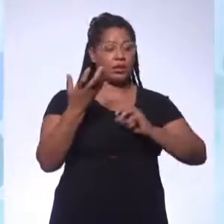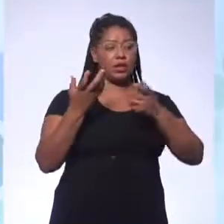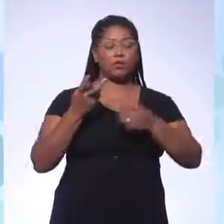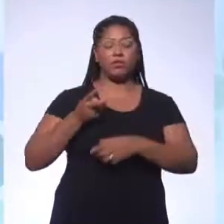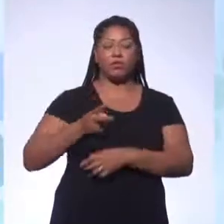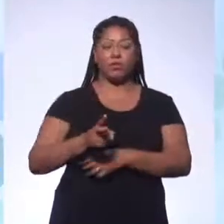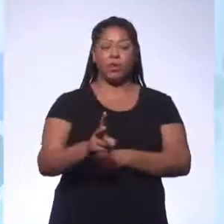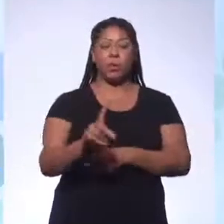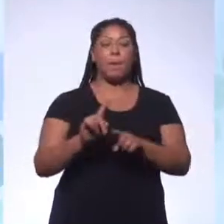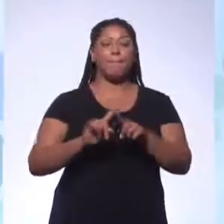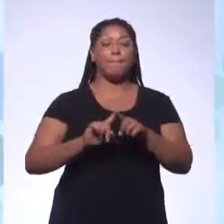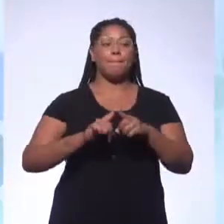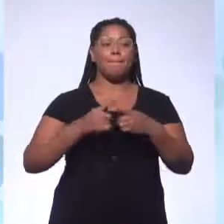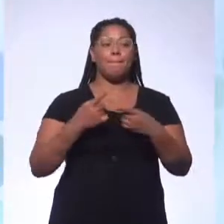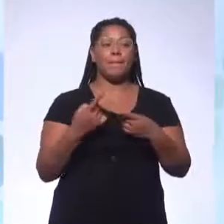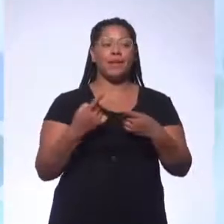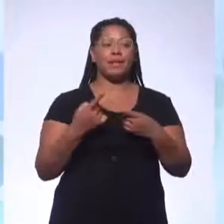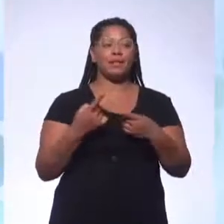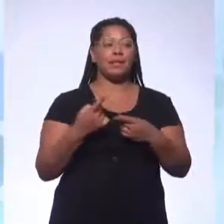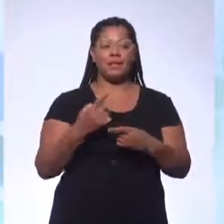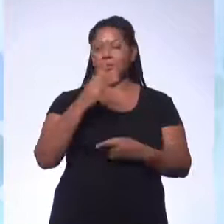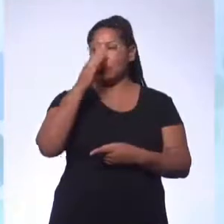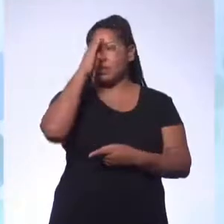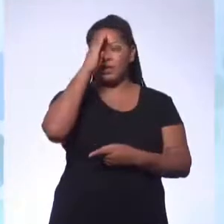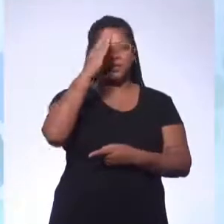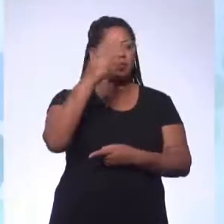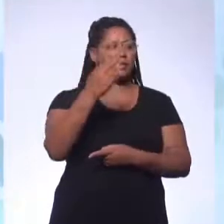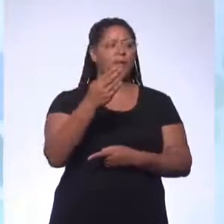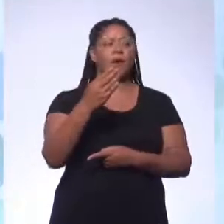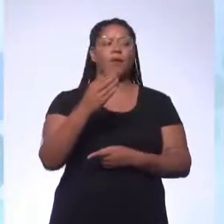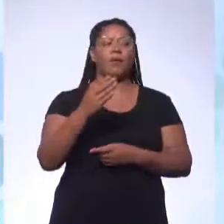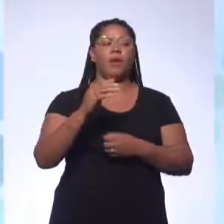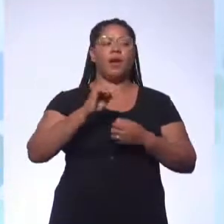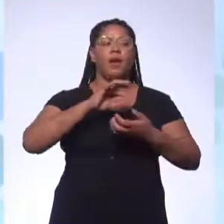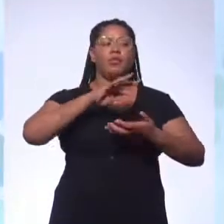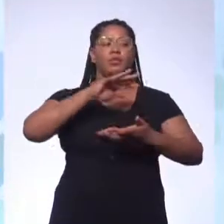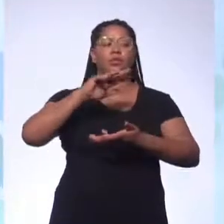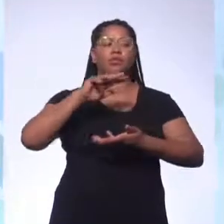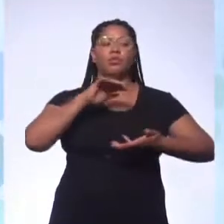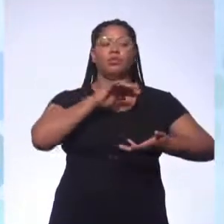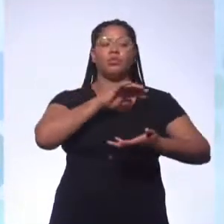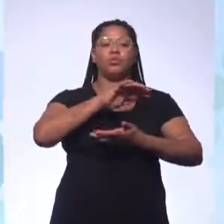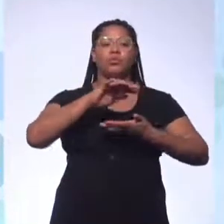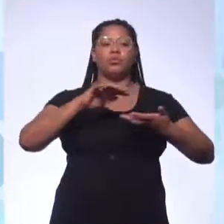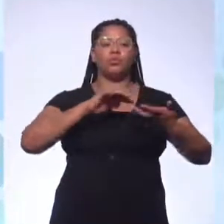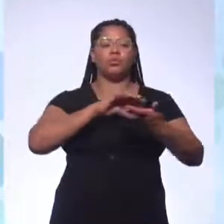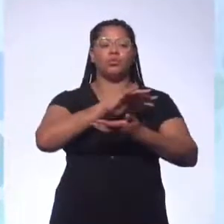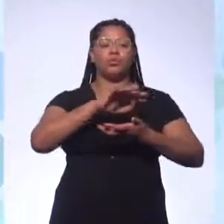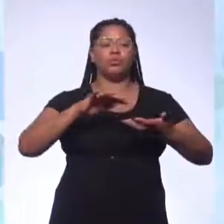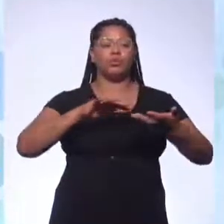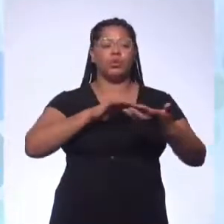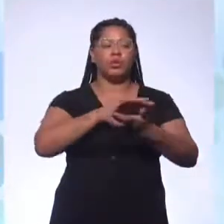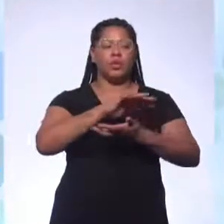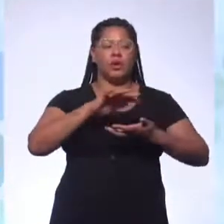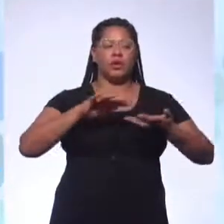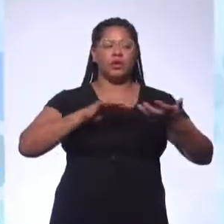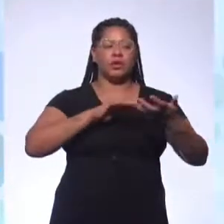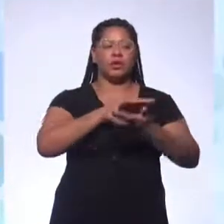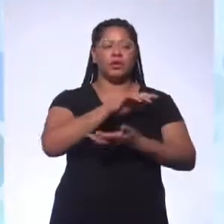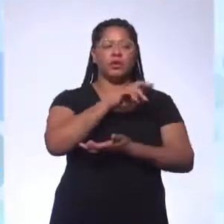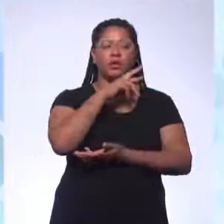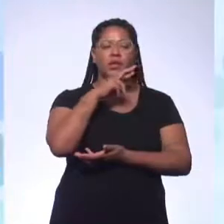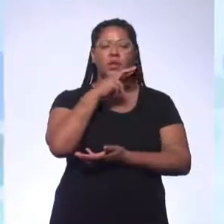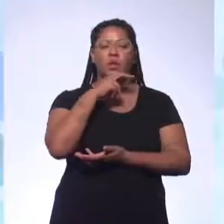a grande mãe revolucionária de 1917, né, da Revolução Russa, agora